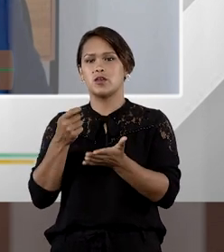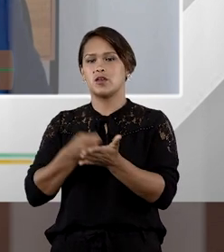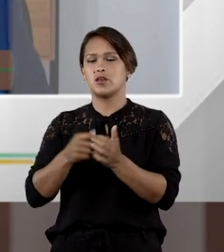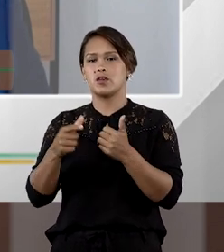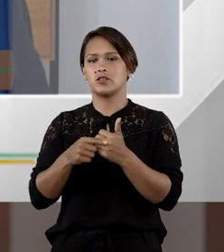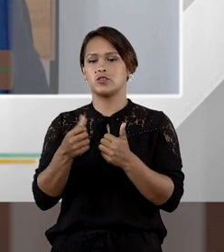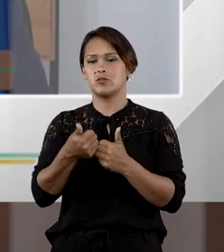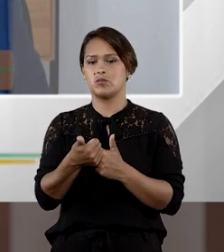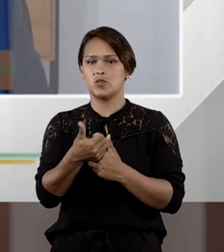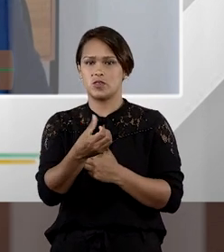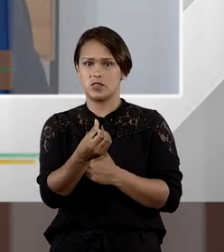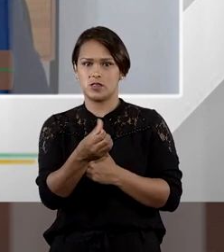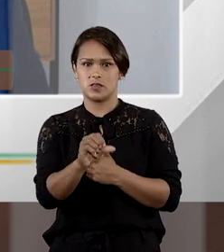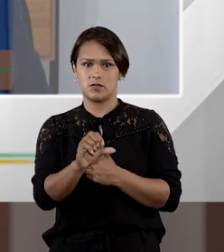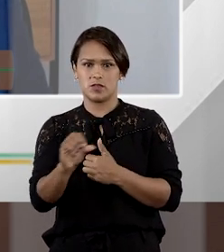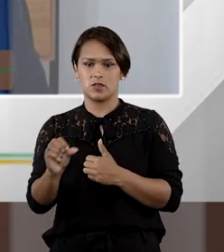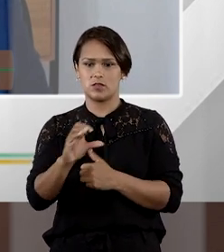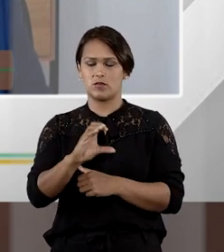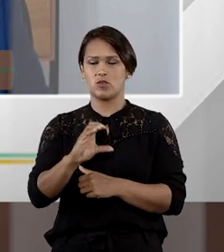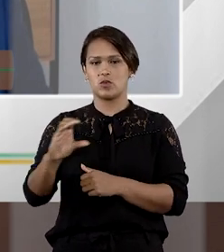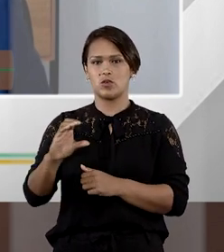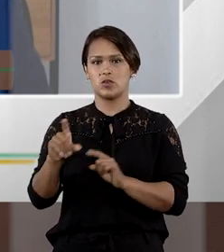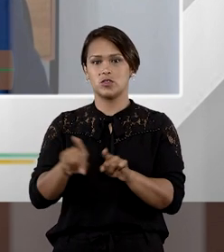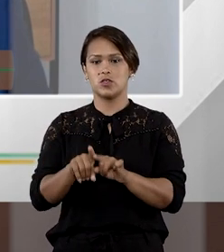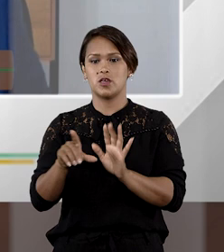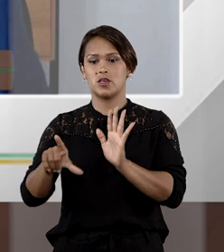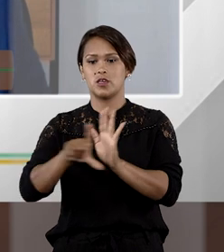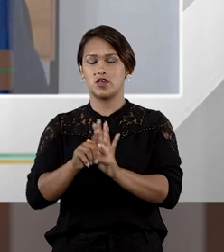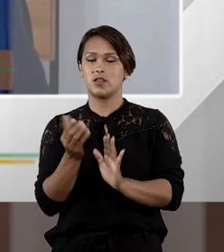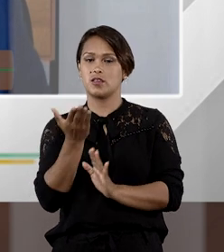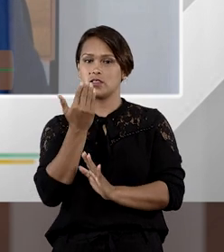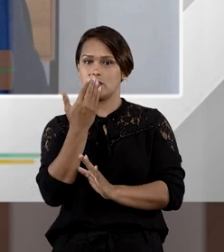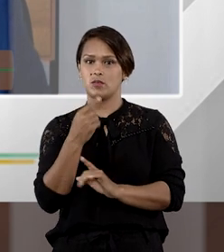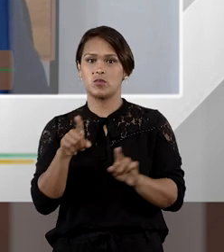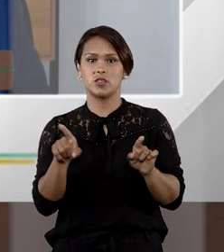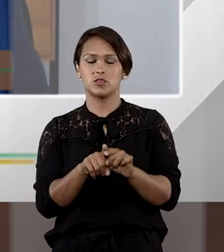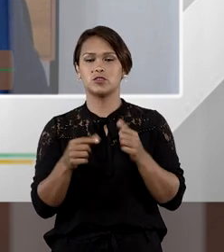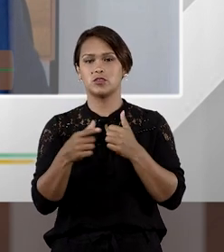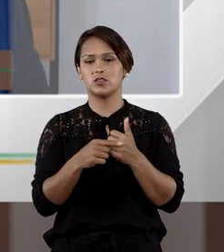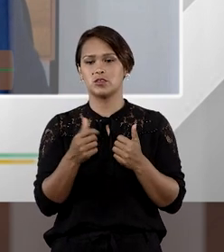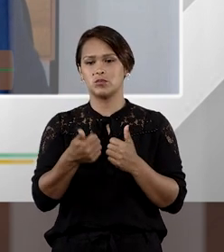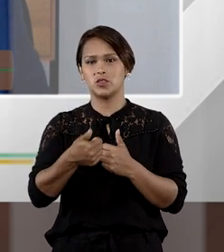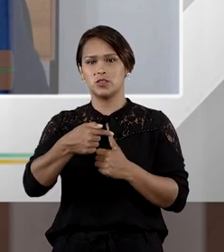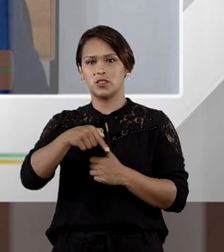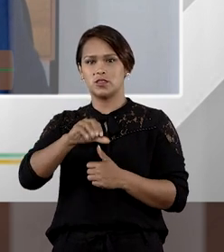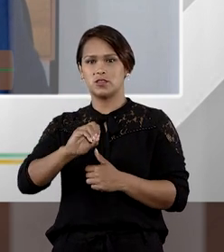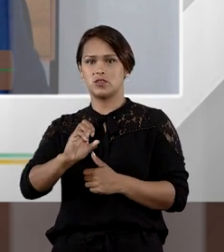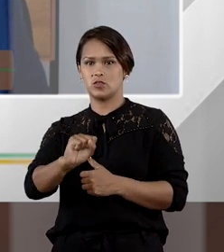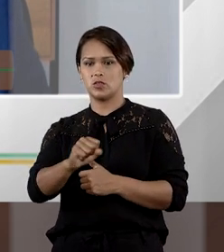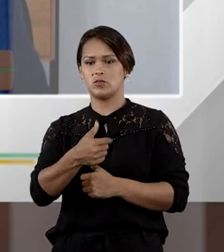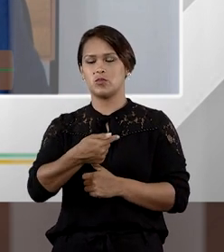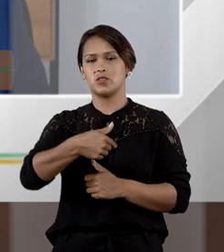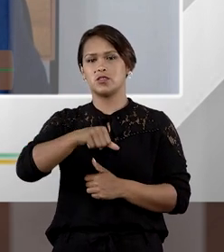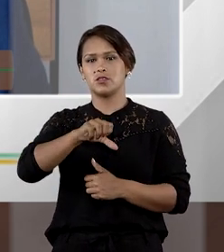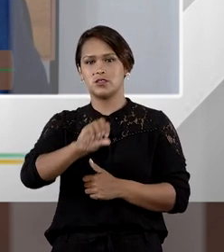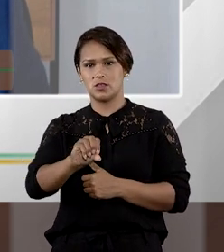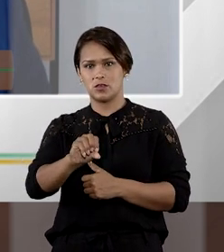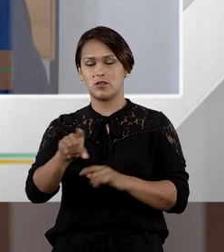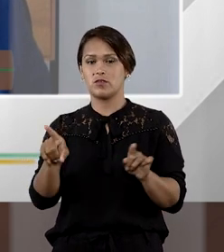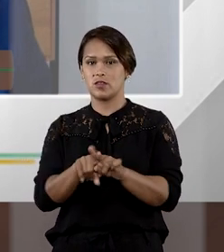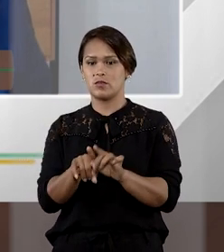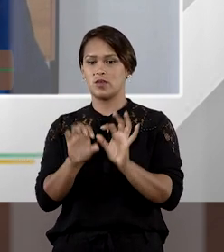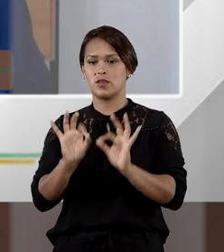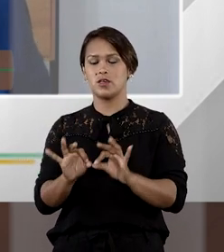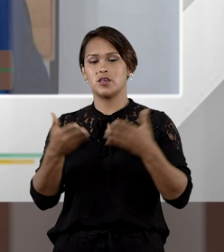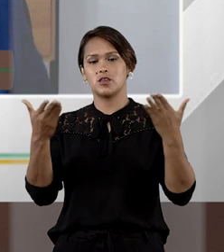Artigo 1699 do Código Civil e a Lei de Alimentos, e os artigos 1708 e 1709,